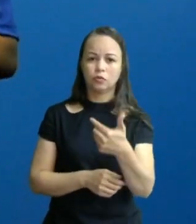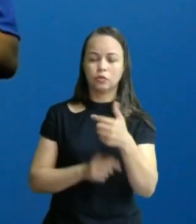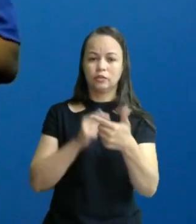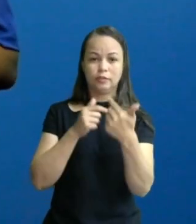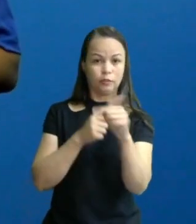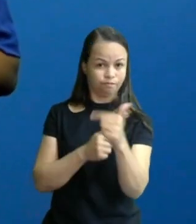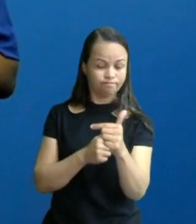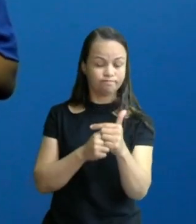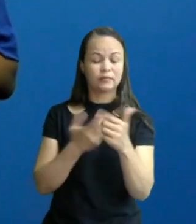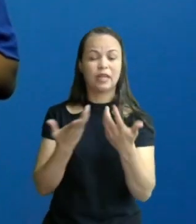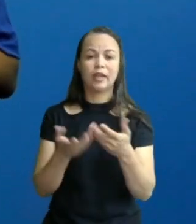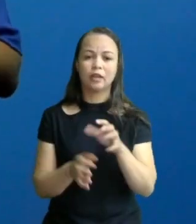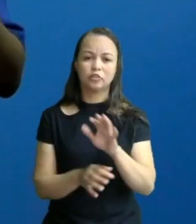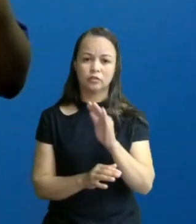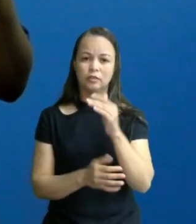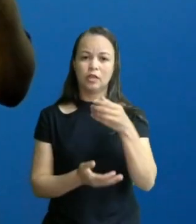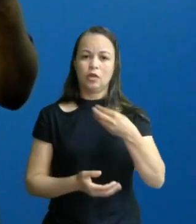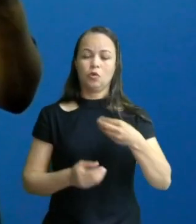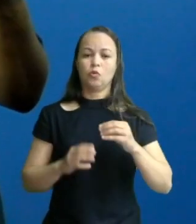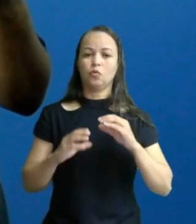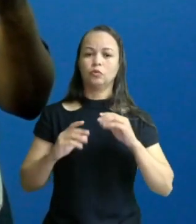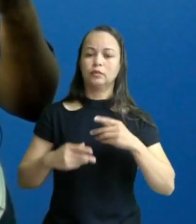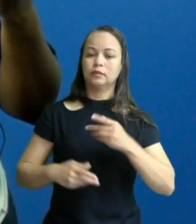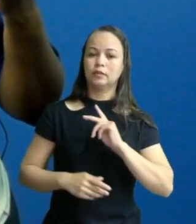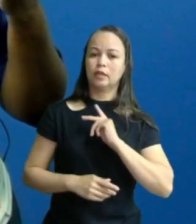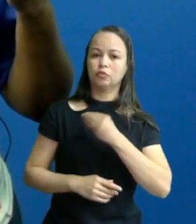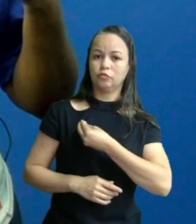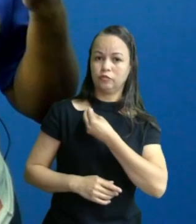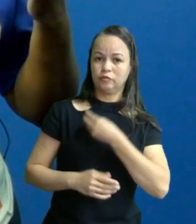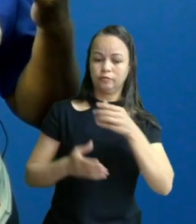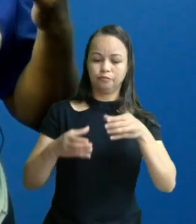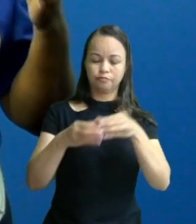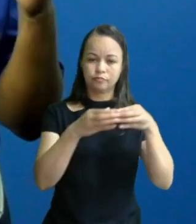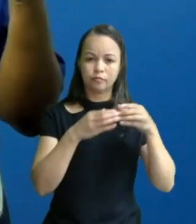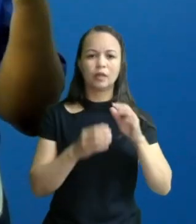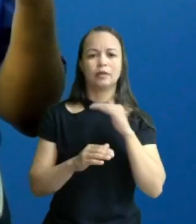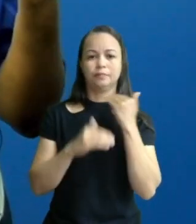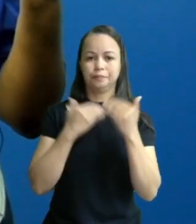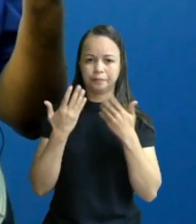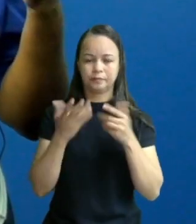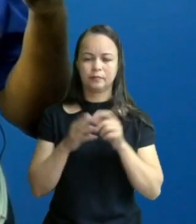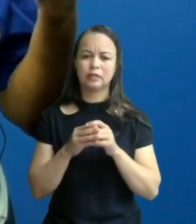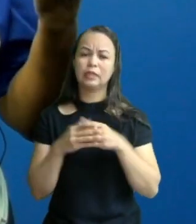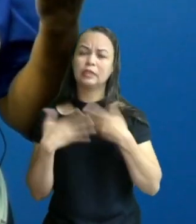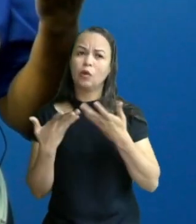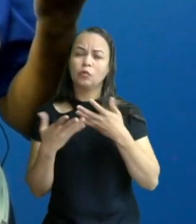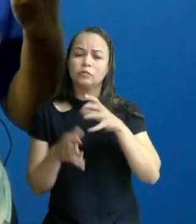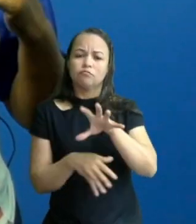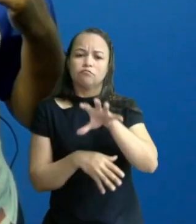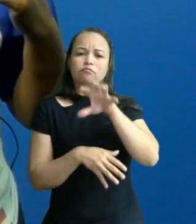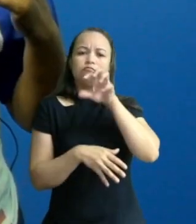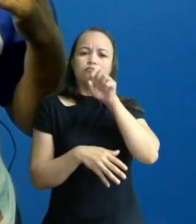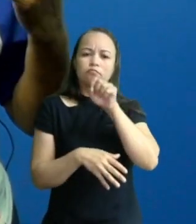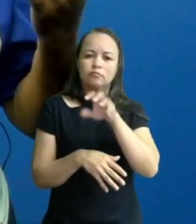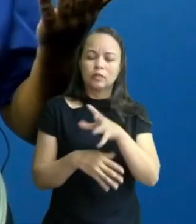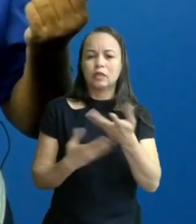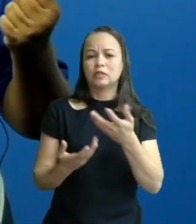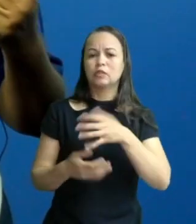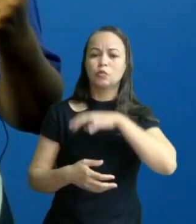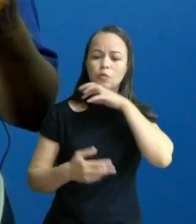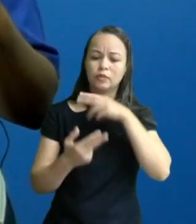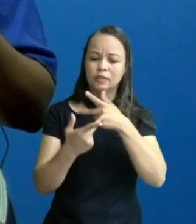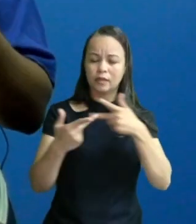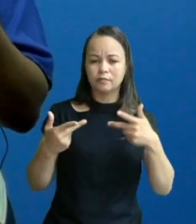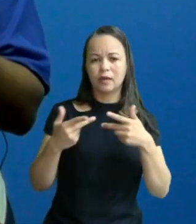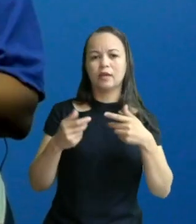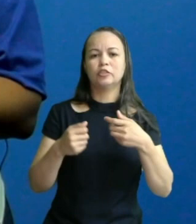né, partezinha, né, das suas moléculas oxigênio, é por isso que os animais, os seres aquáticos,